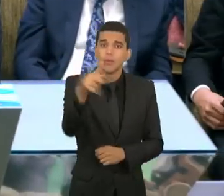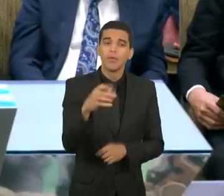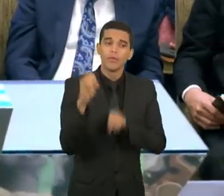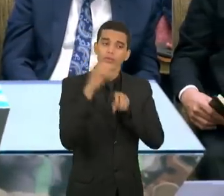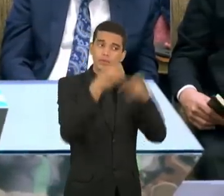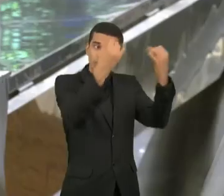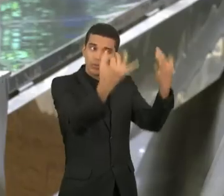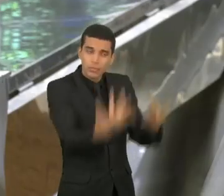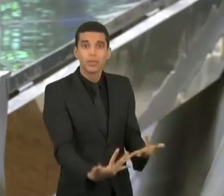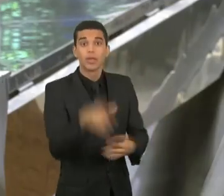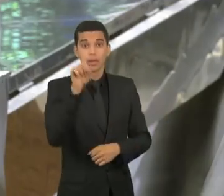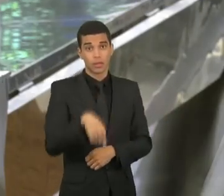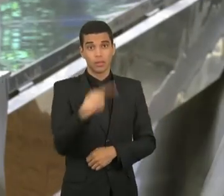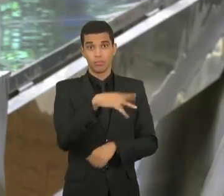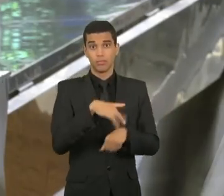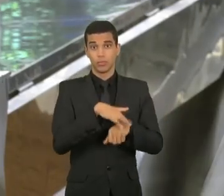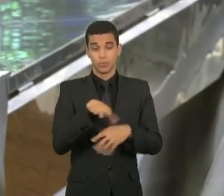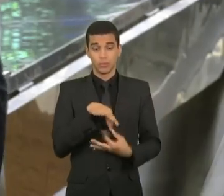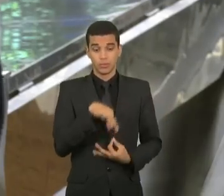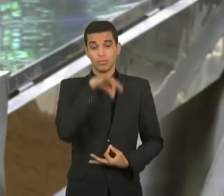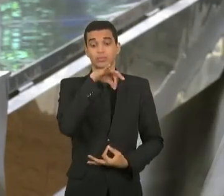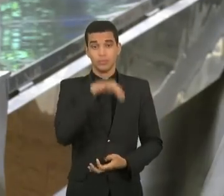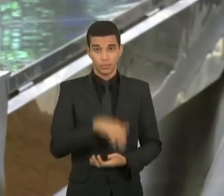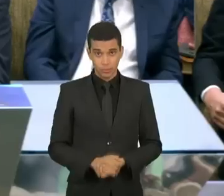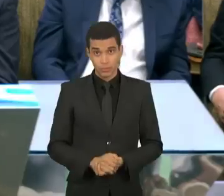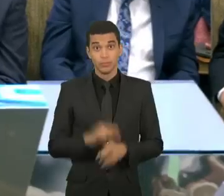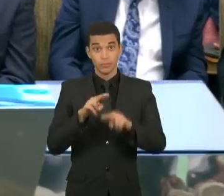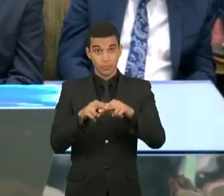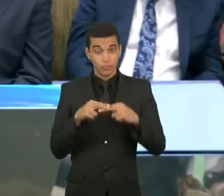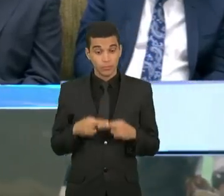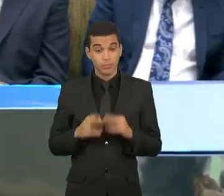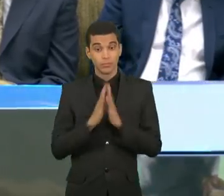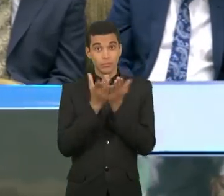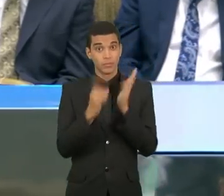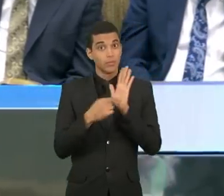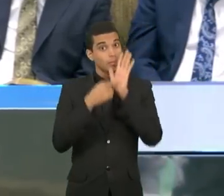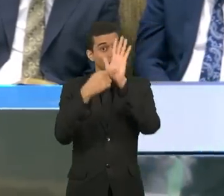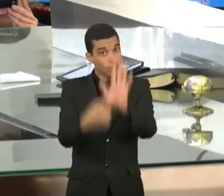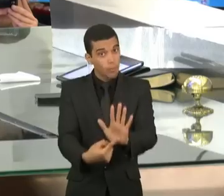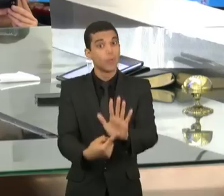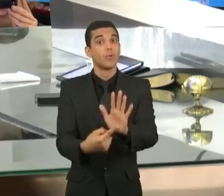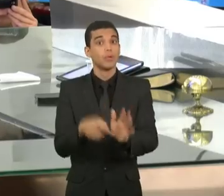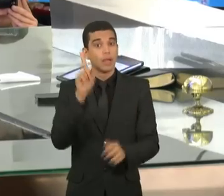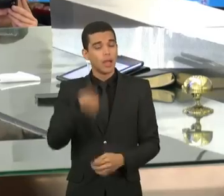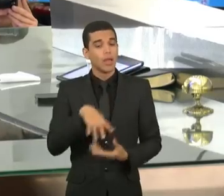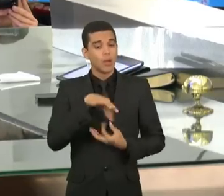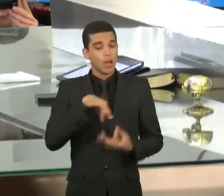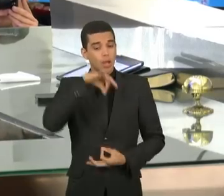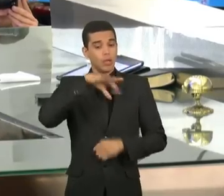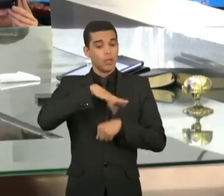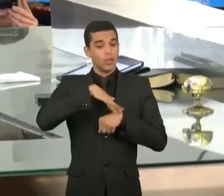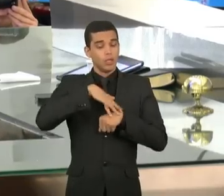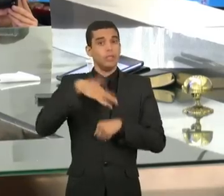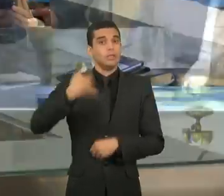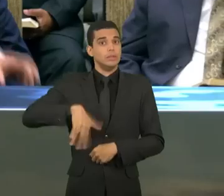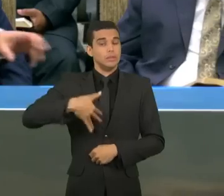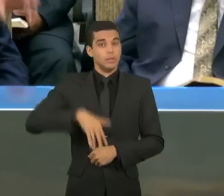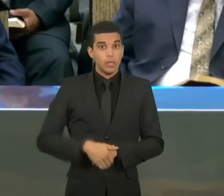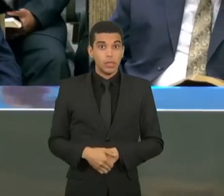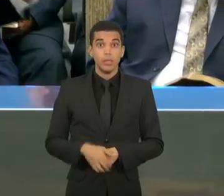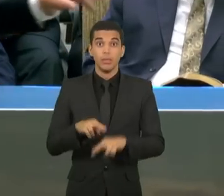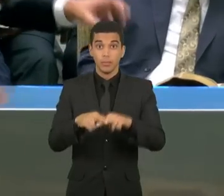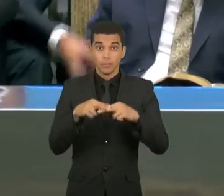dizendo. Isso é uma doença espiritual. É isso que está dizendo a palavra. Isso é uma doença espiritual. Por isso